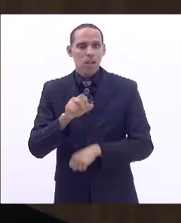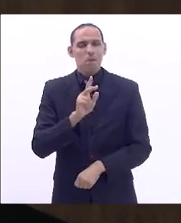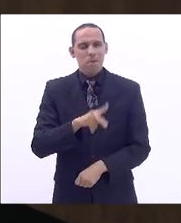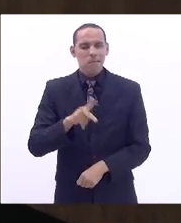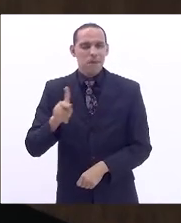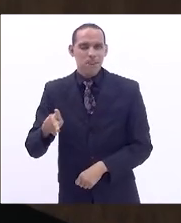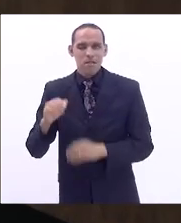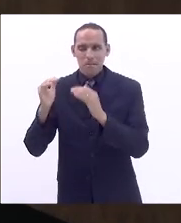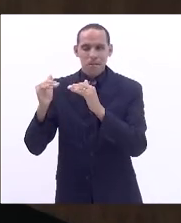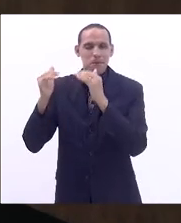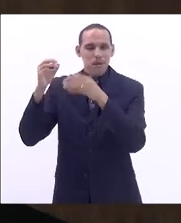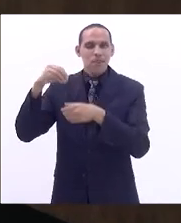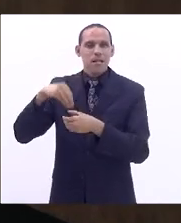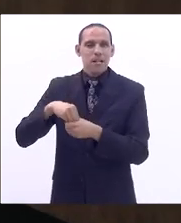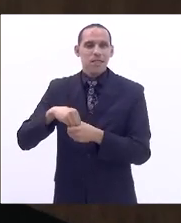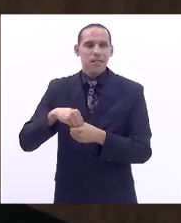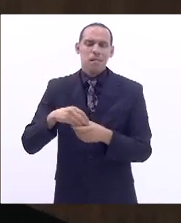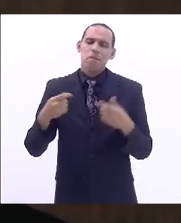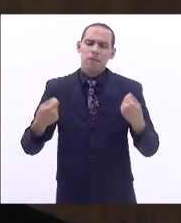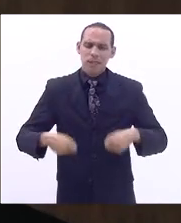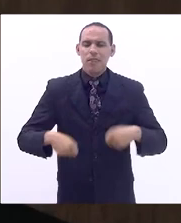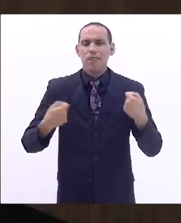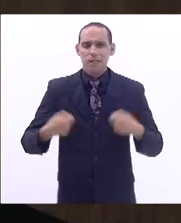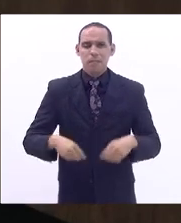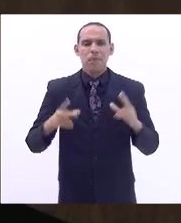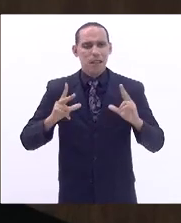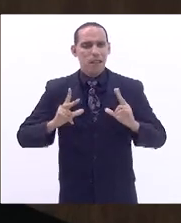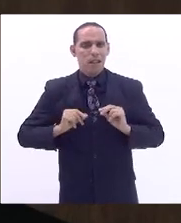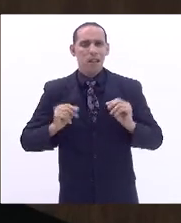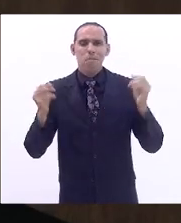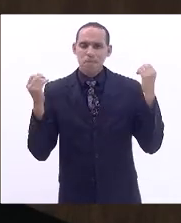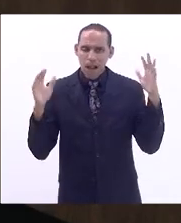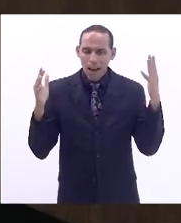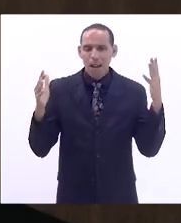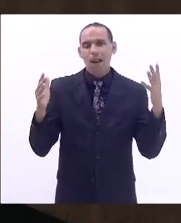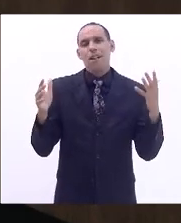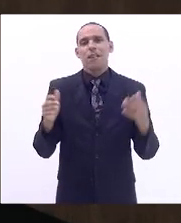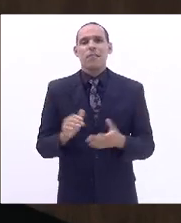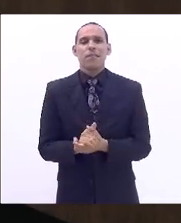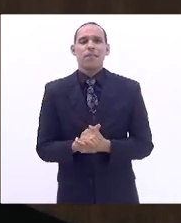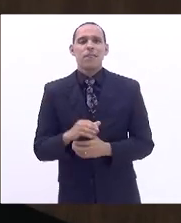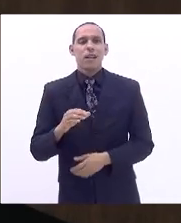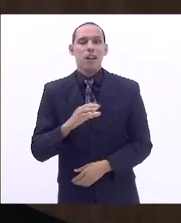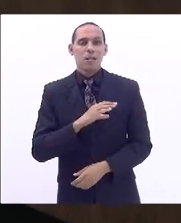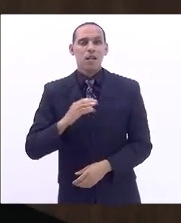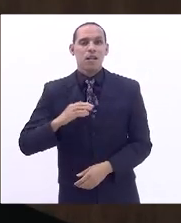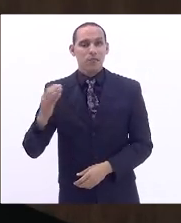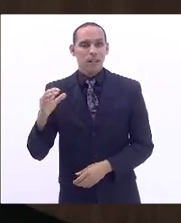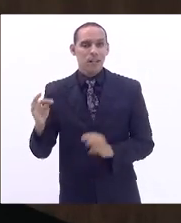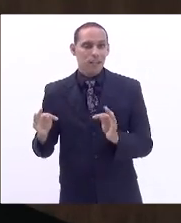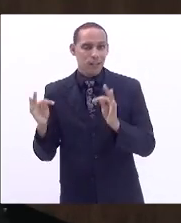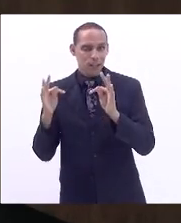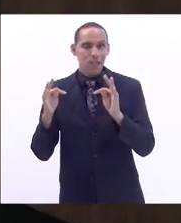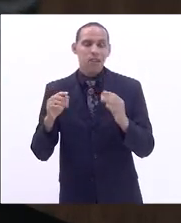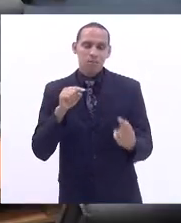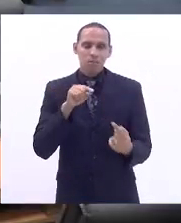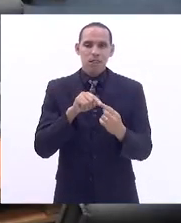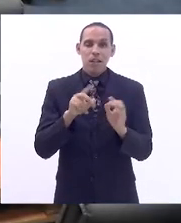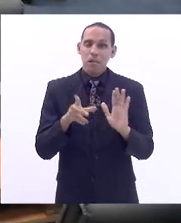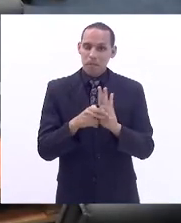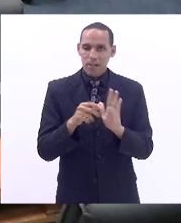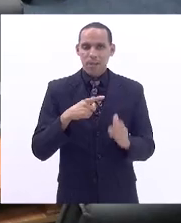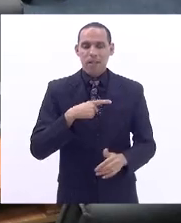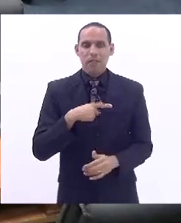superior e portanto merece aplausos o projeto o parecer da comissão de tecnologia favorável com emendas